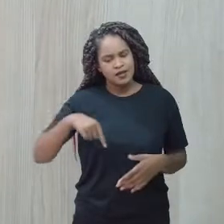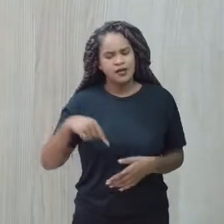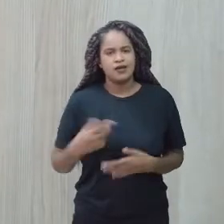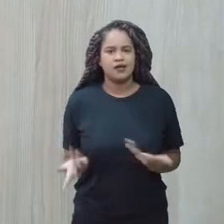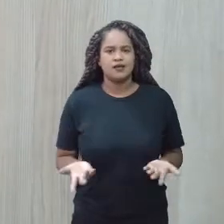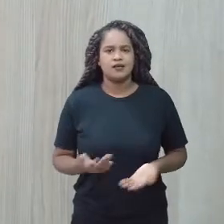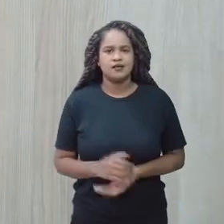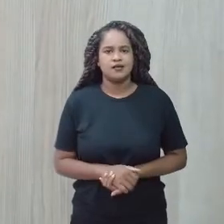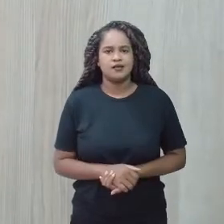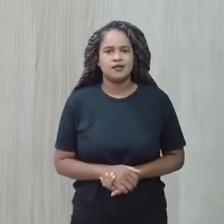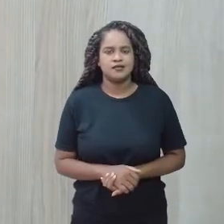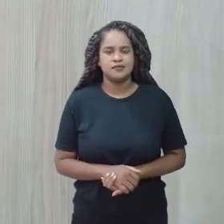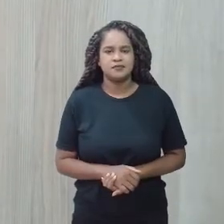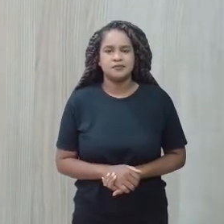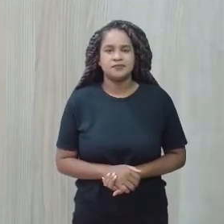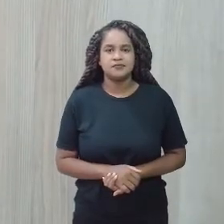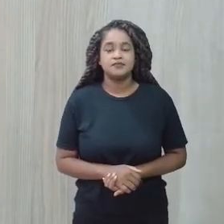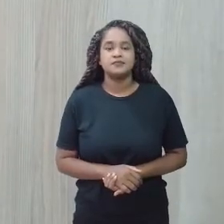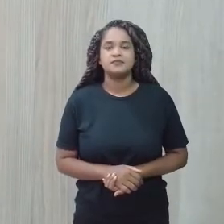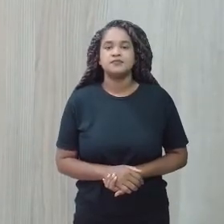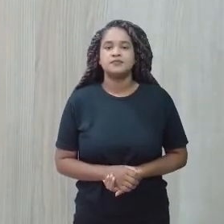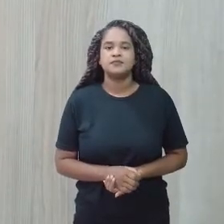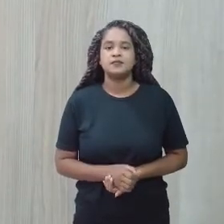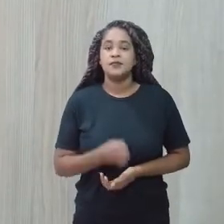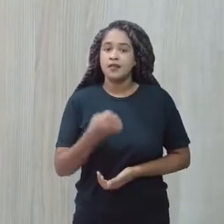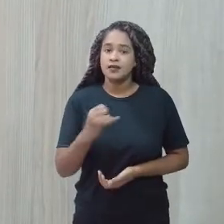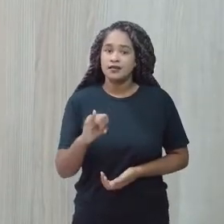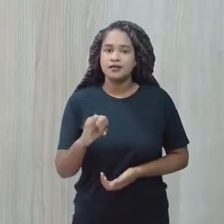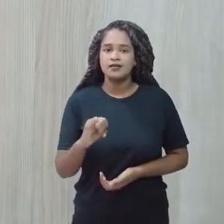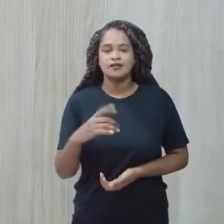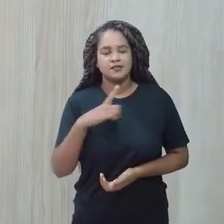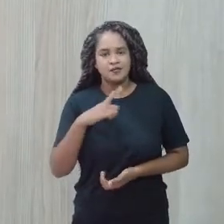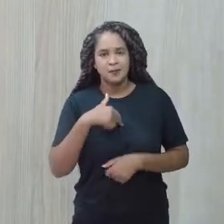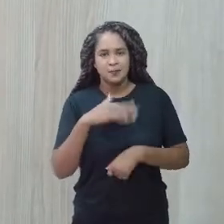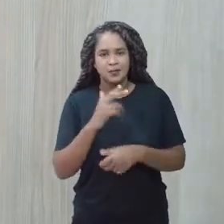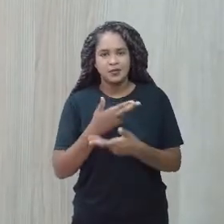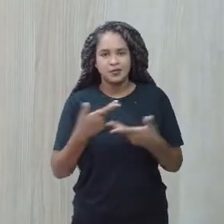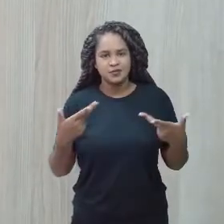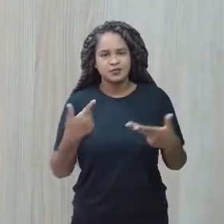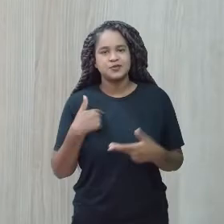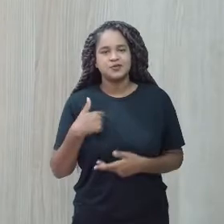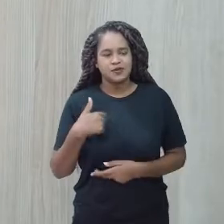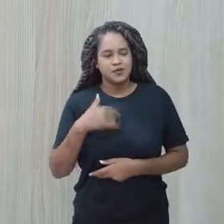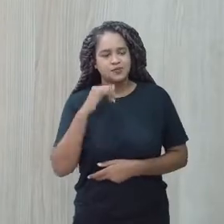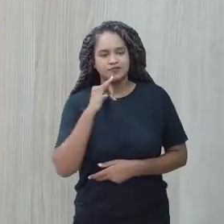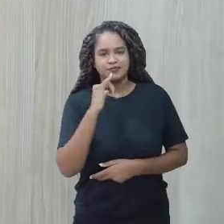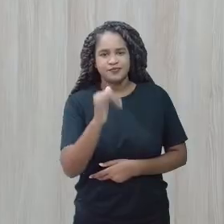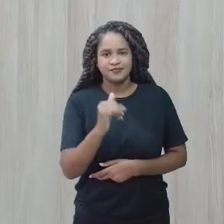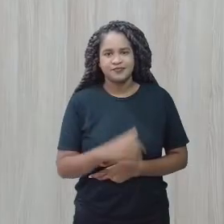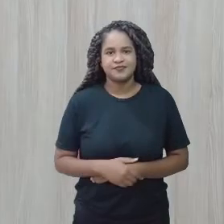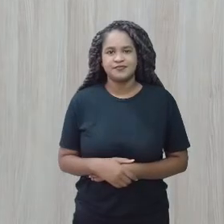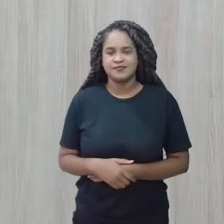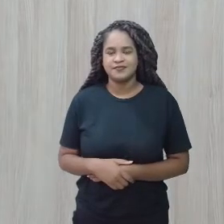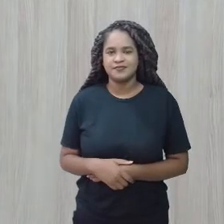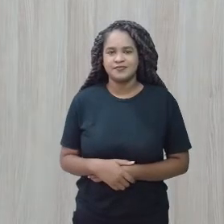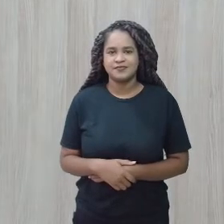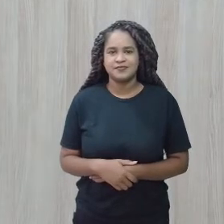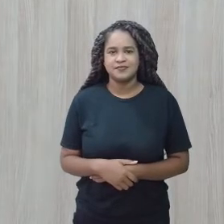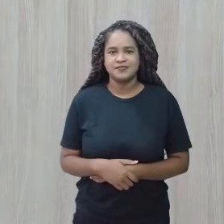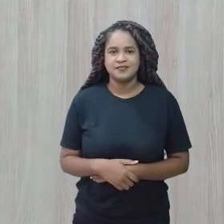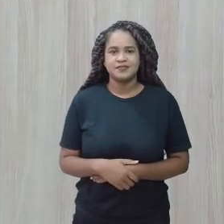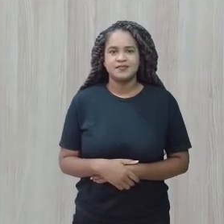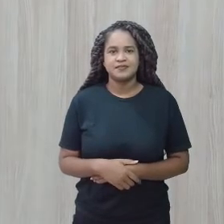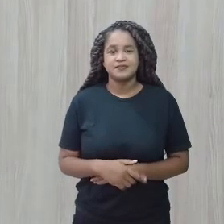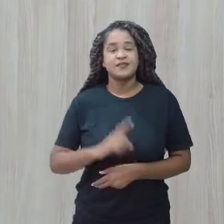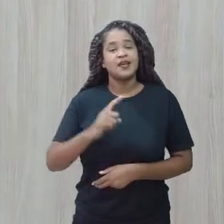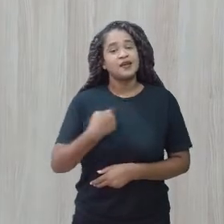né? Mas se tiver outro babado aqui, eu pode chamar, passo o fax. A gente